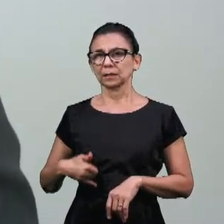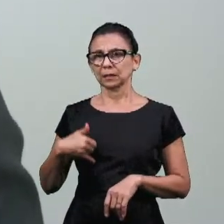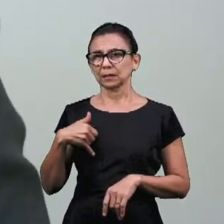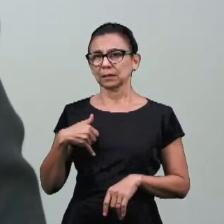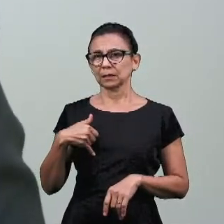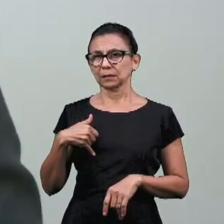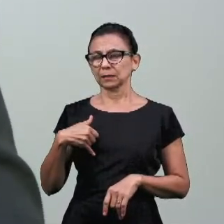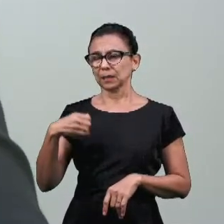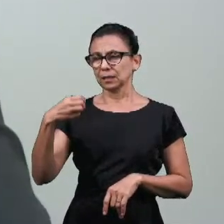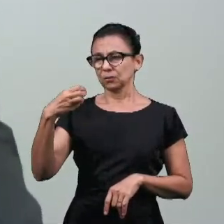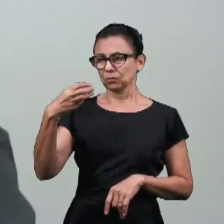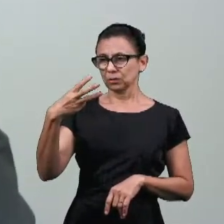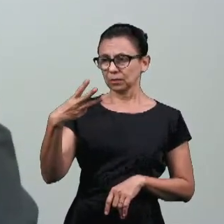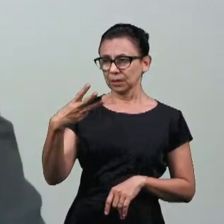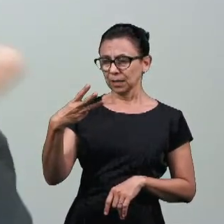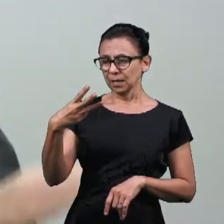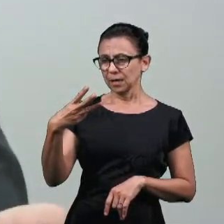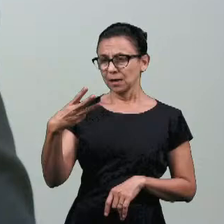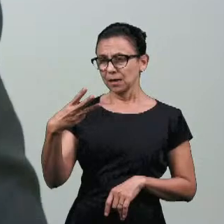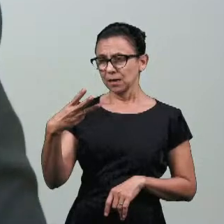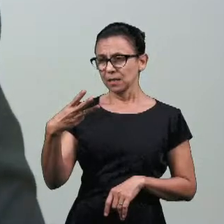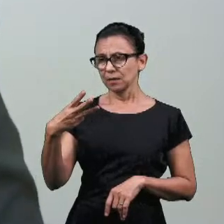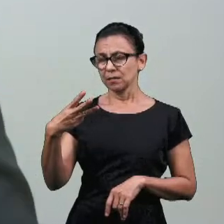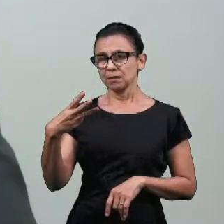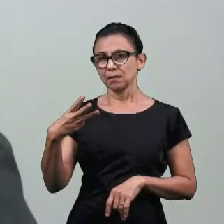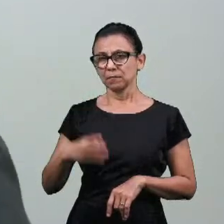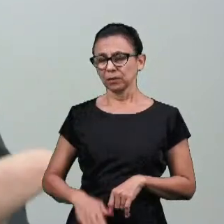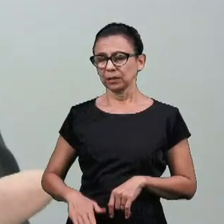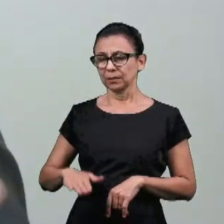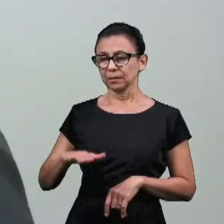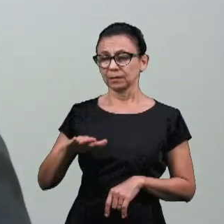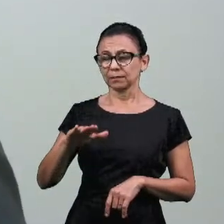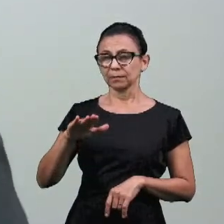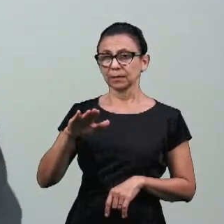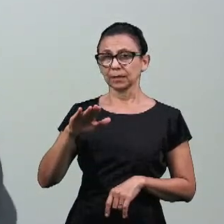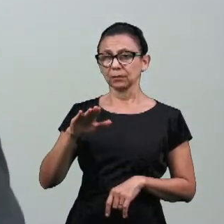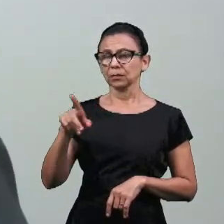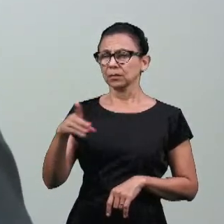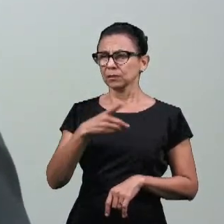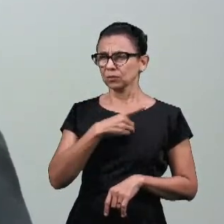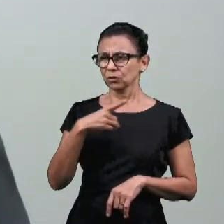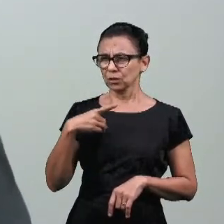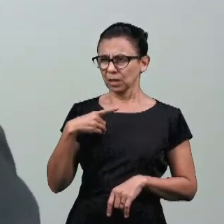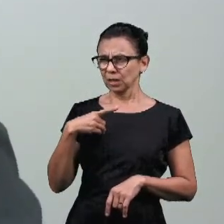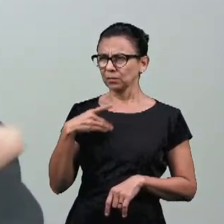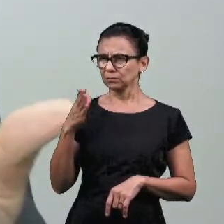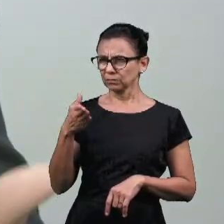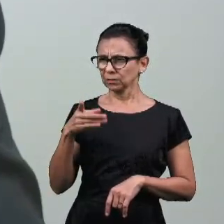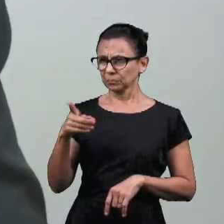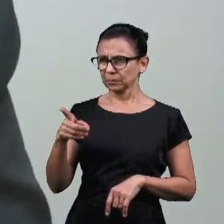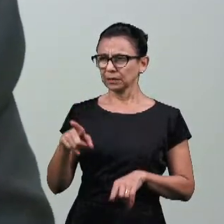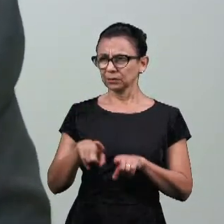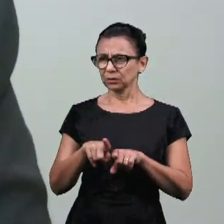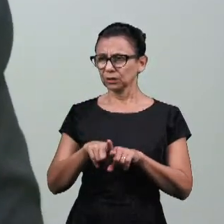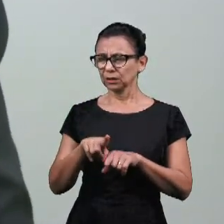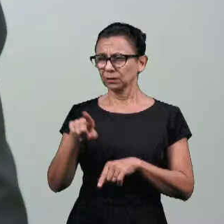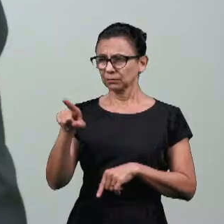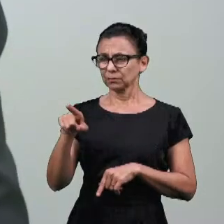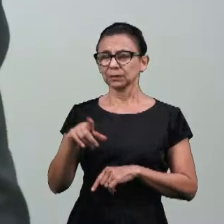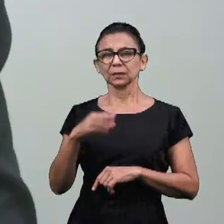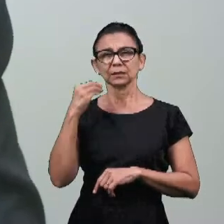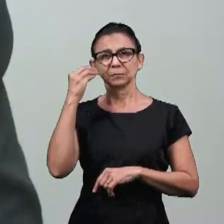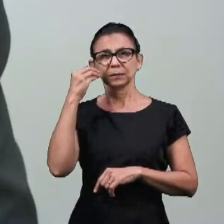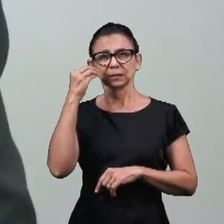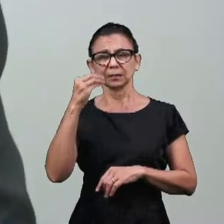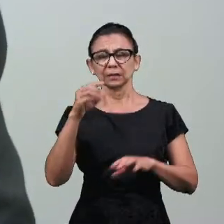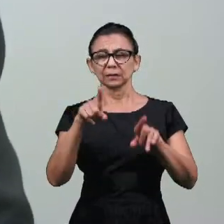diaconato com 18 anos, né? Inclusive contou como o senhor foi levantado, né? A esposa estava no carro e chamaram o senhor. Mas a gente queria